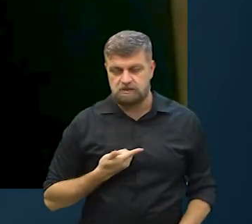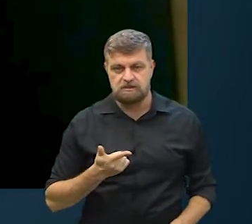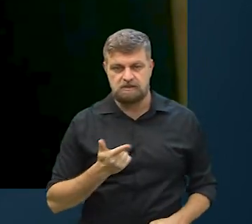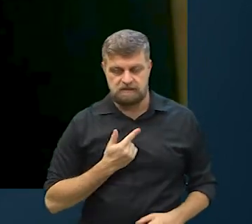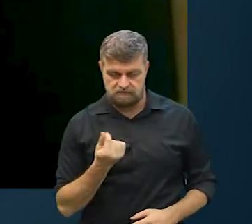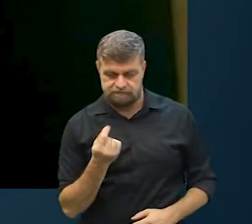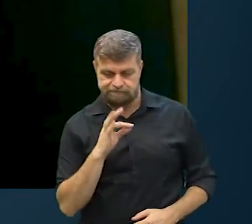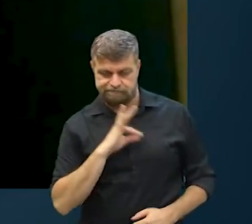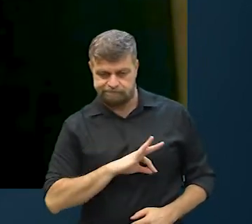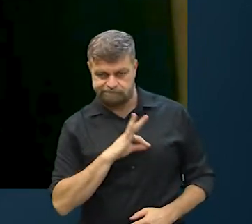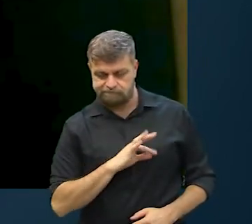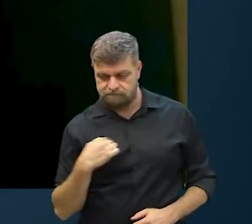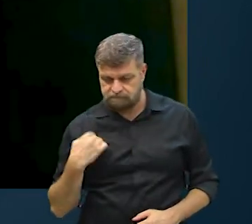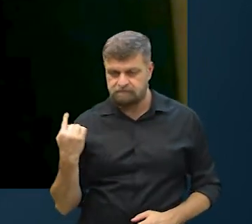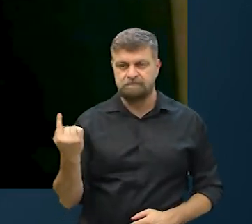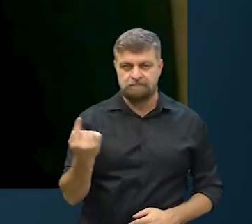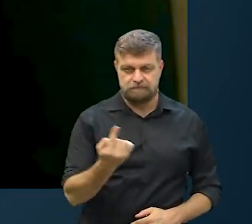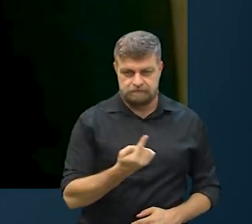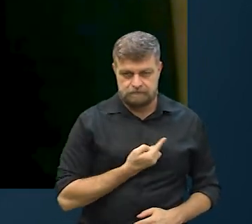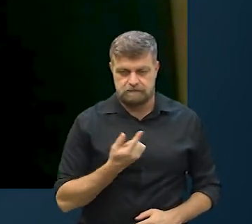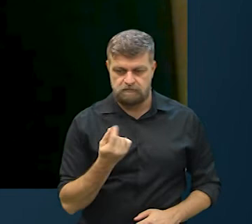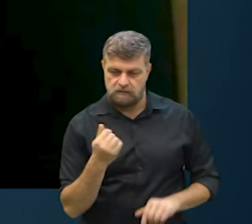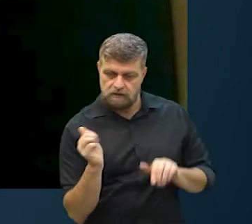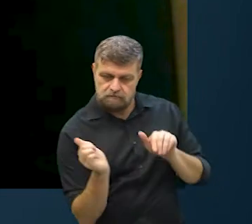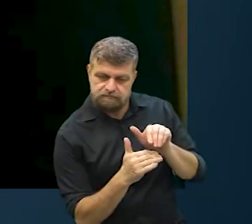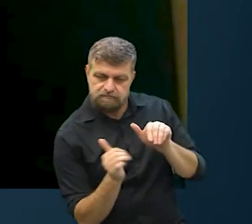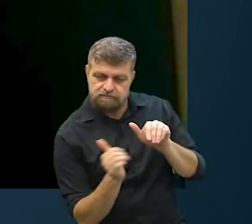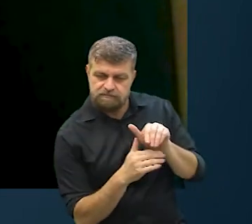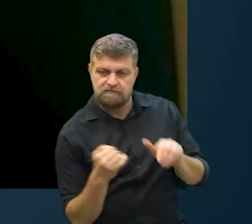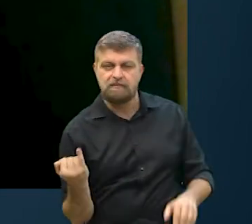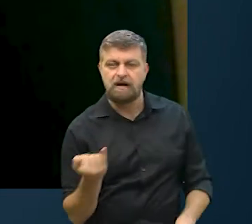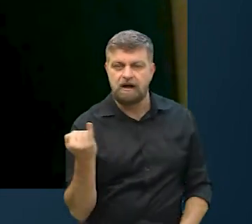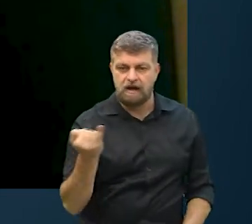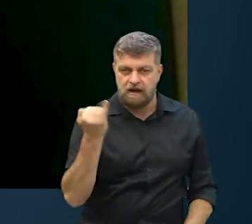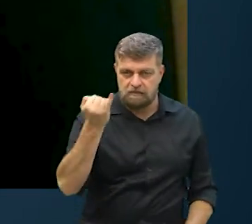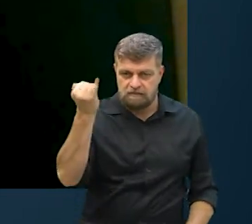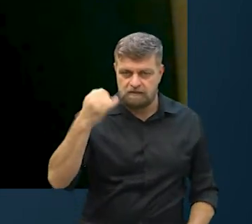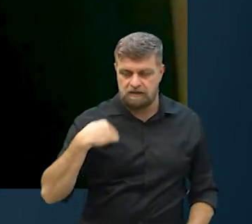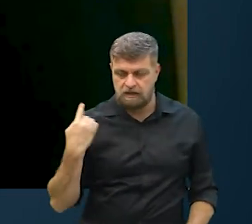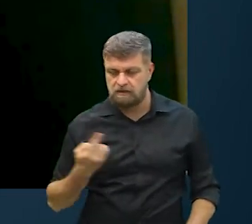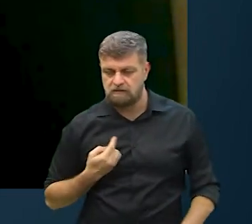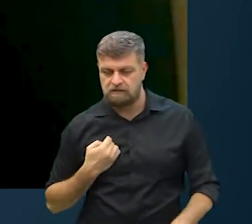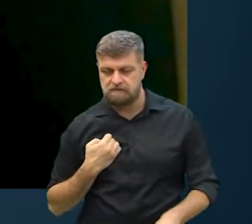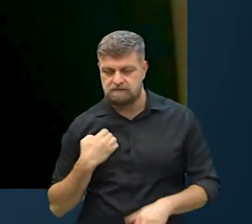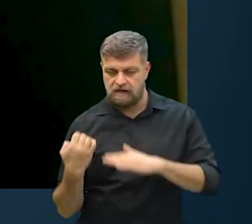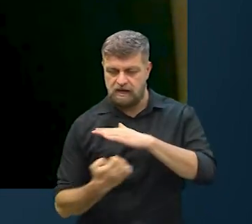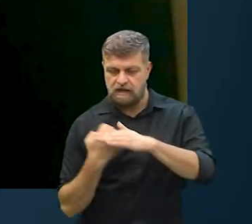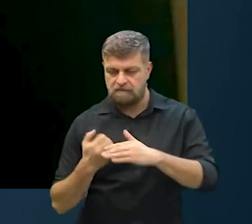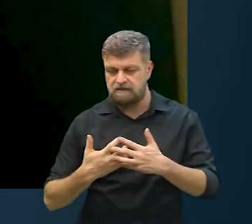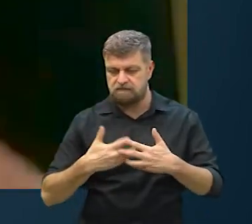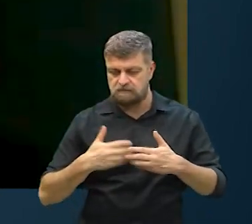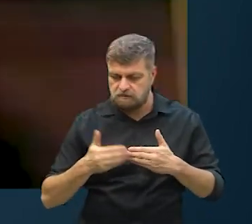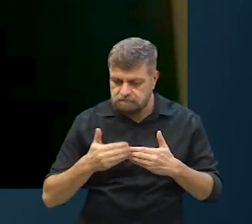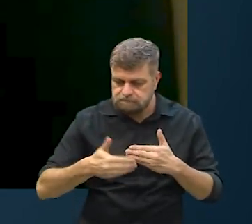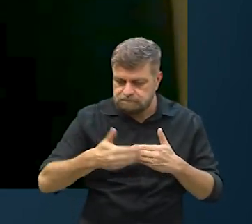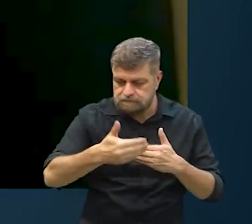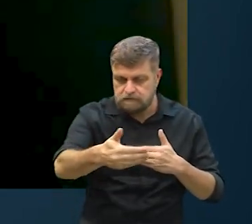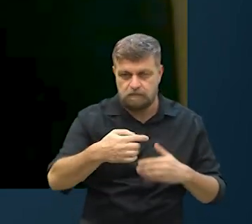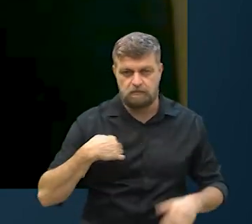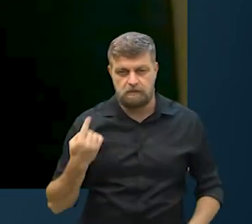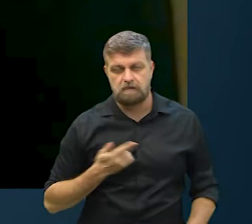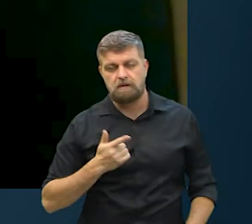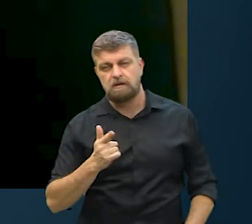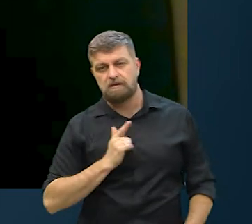sobrou ali um take rate, que a gente chama, né? Bastante importante para parar o nosso negócio em pé. E dali para